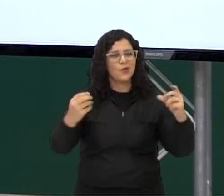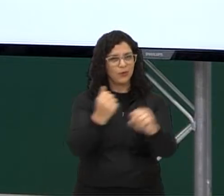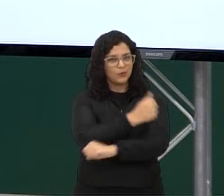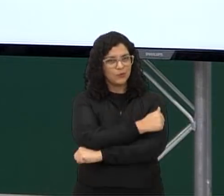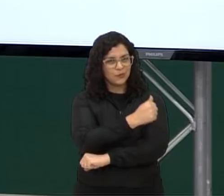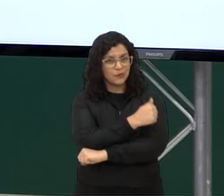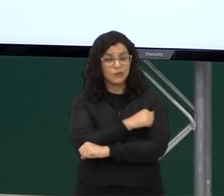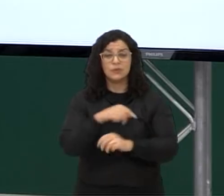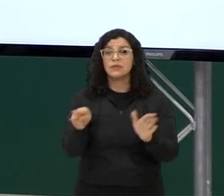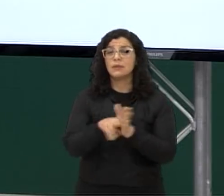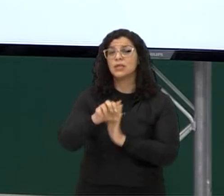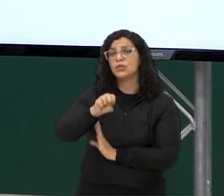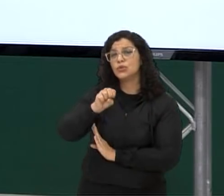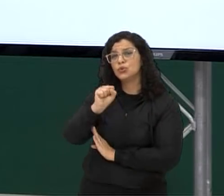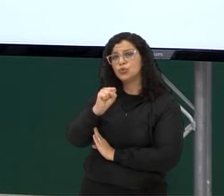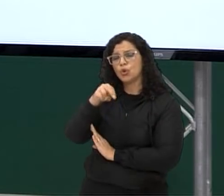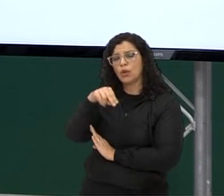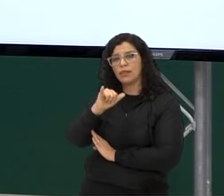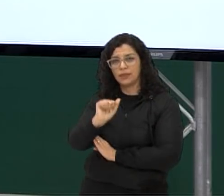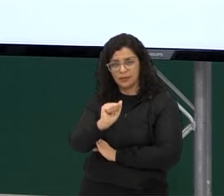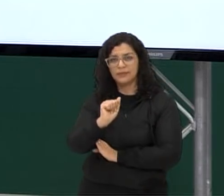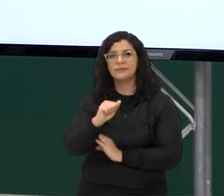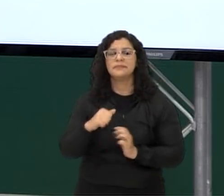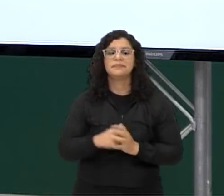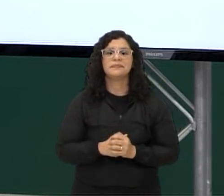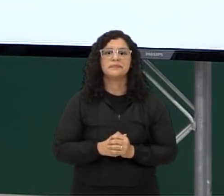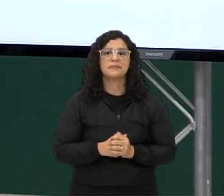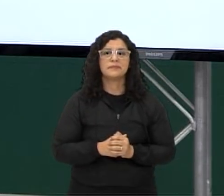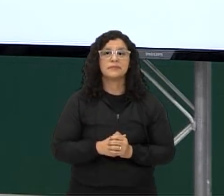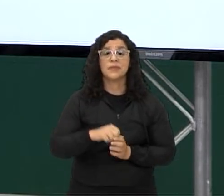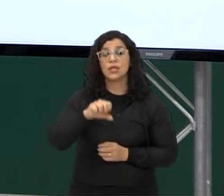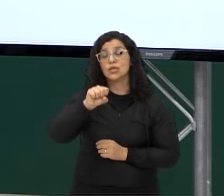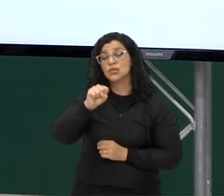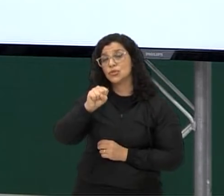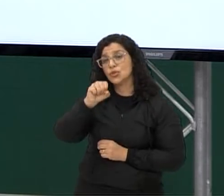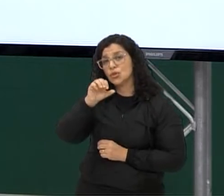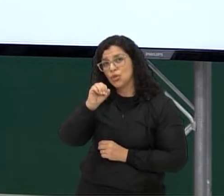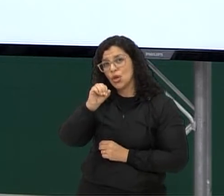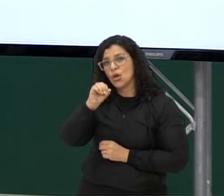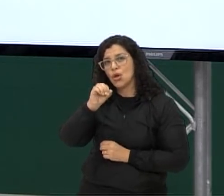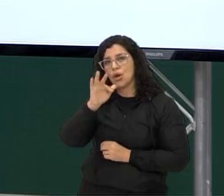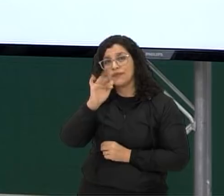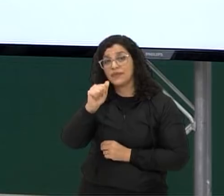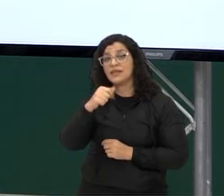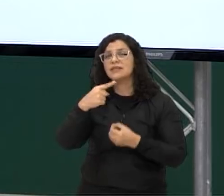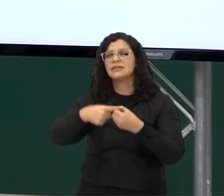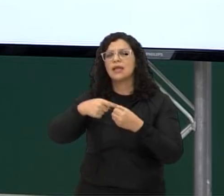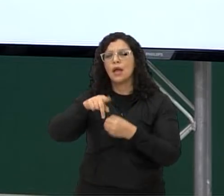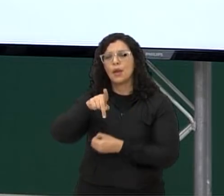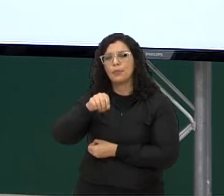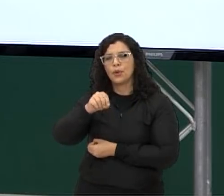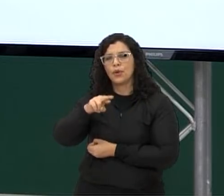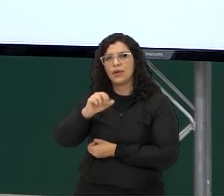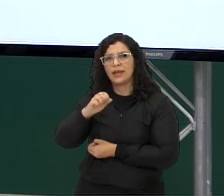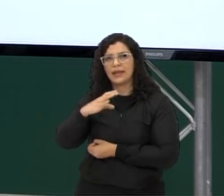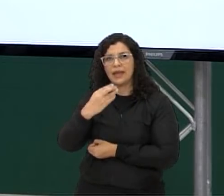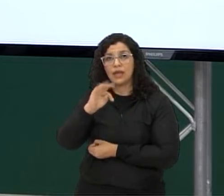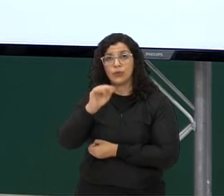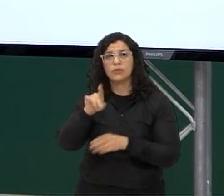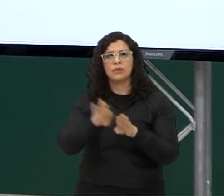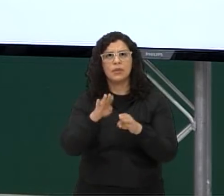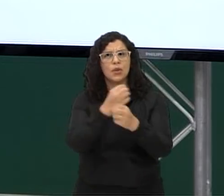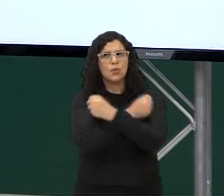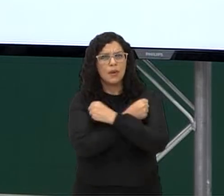alunos. A Sônia Aparecida, a Sofia, que estuda em Porecatu, também está mandando um abraço lá